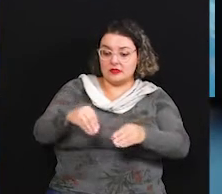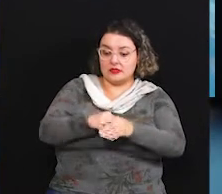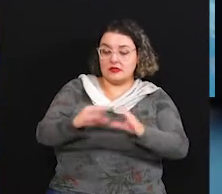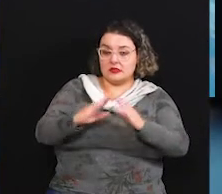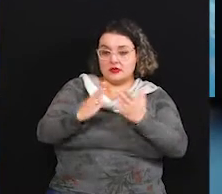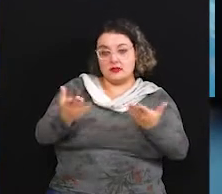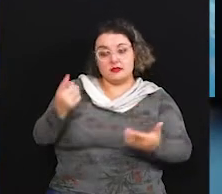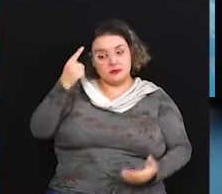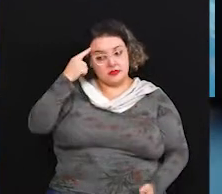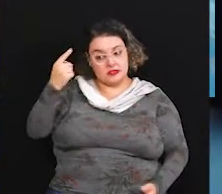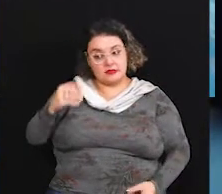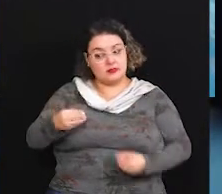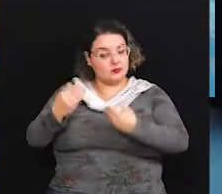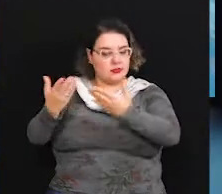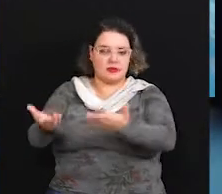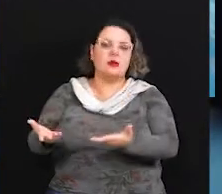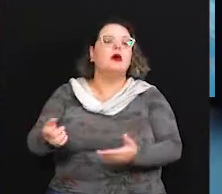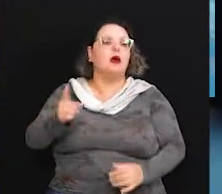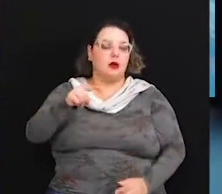de casa, faltou,